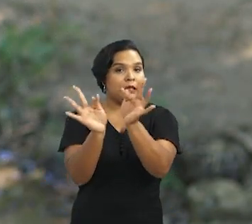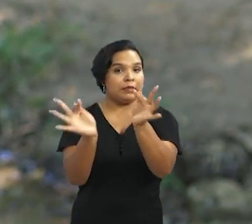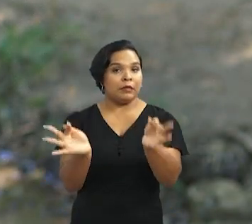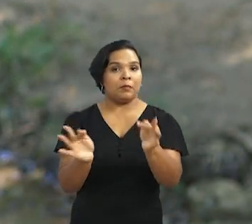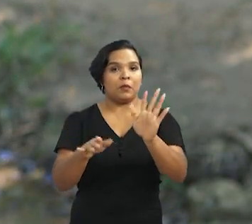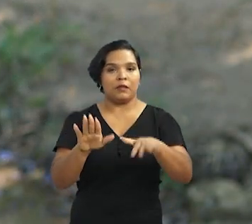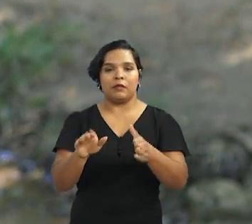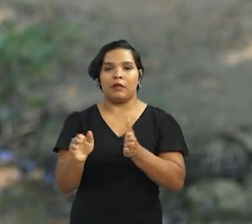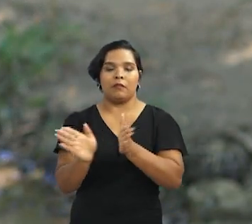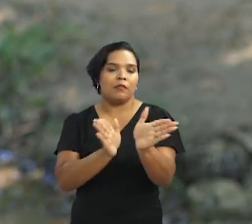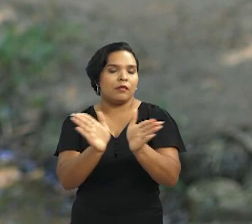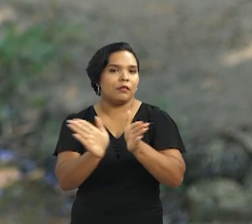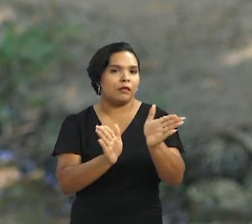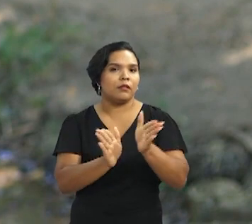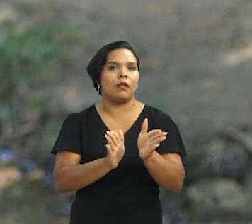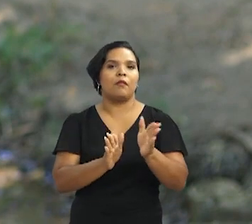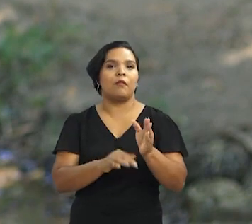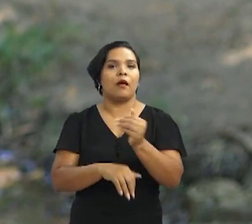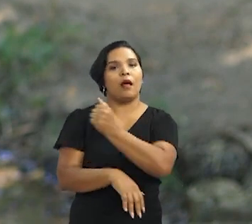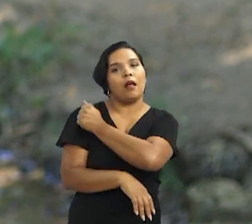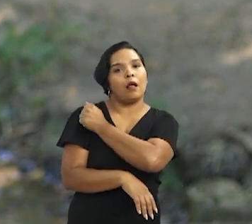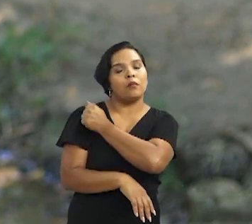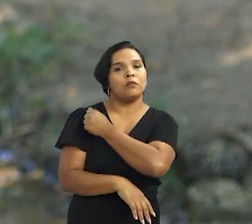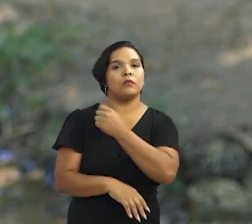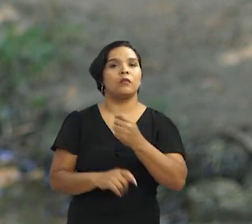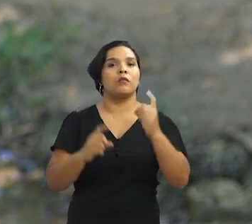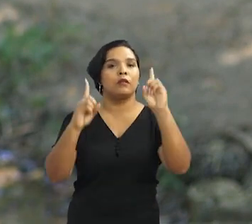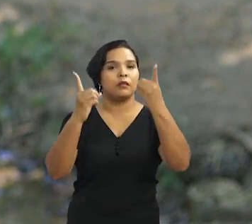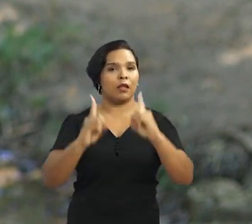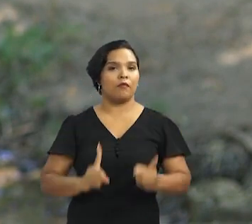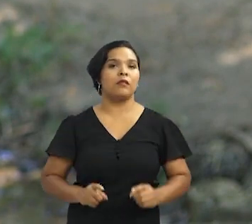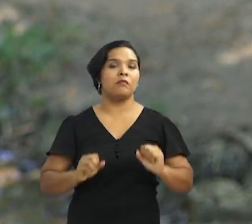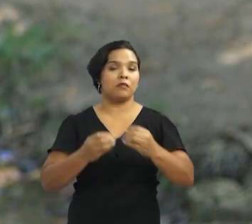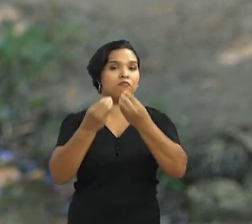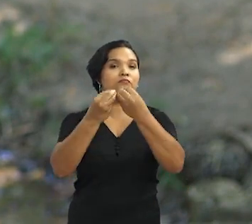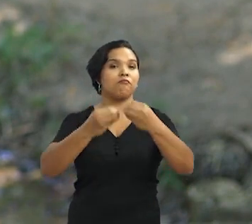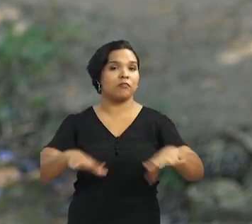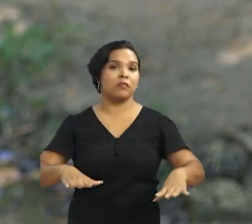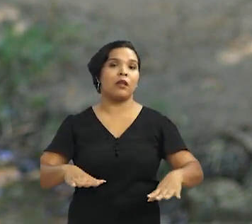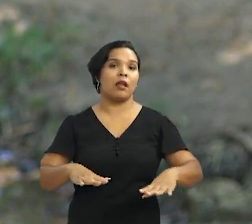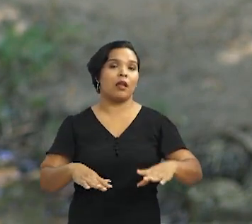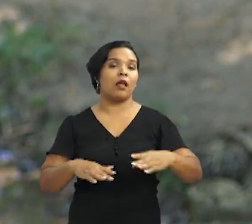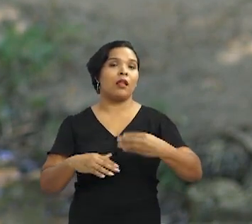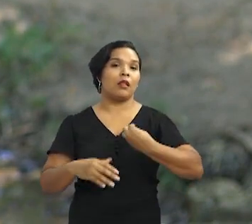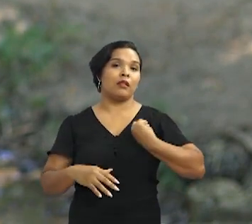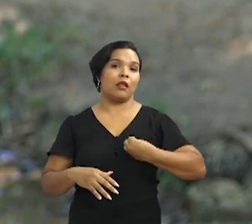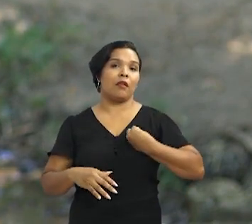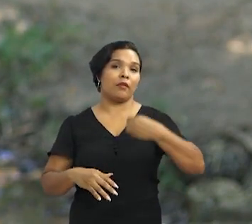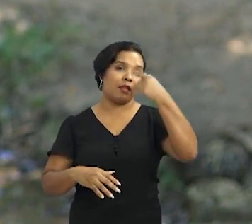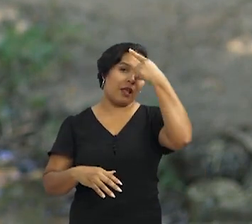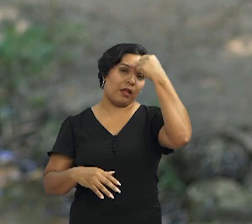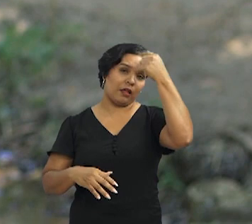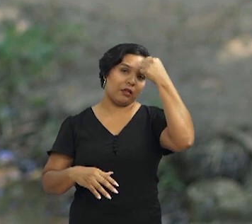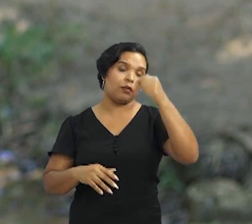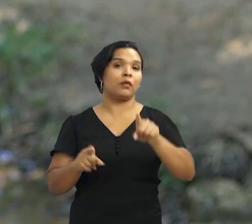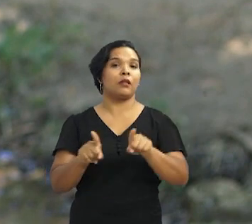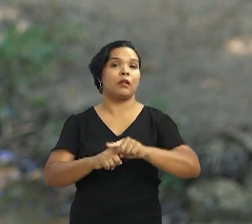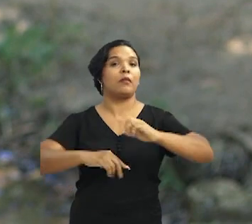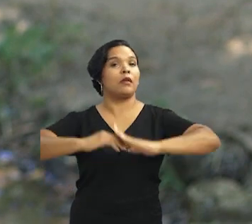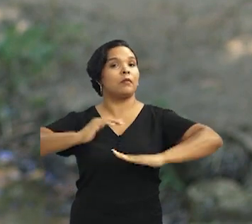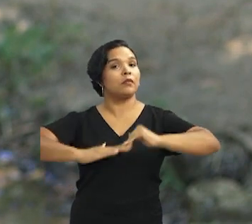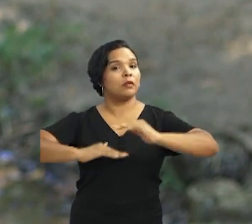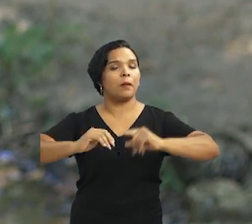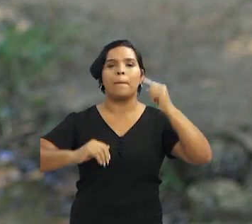Tarefas simples do dia a dia às vezes não estão acessíveis a estudantes com deficiência, o que pode trazer prejuízos à trajetória